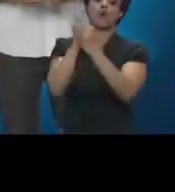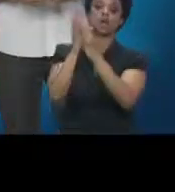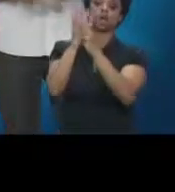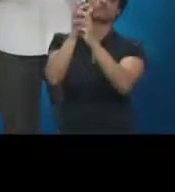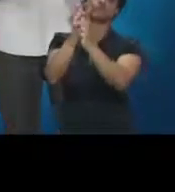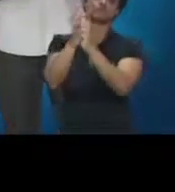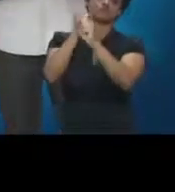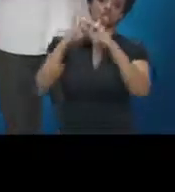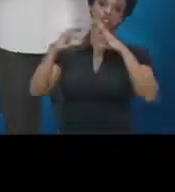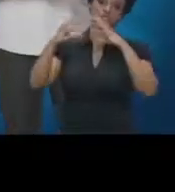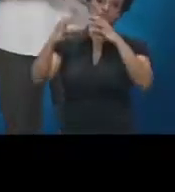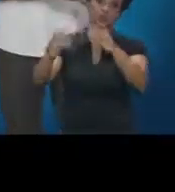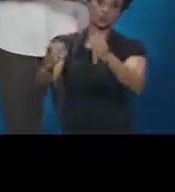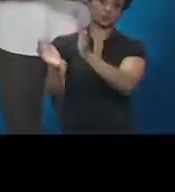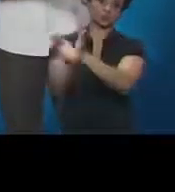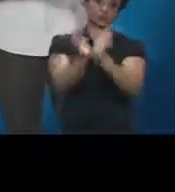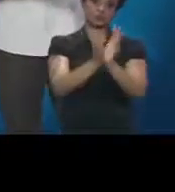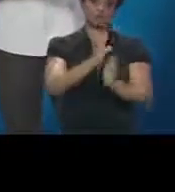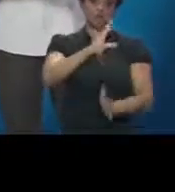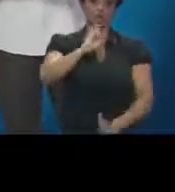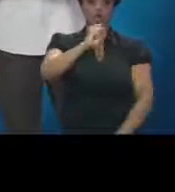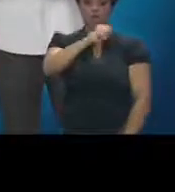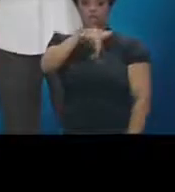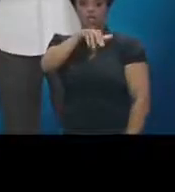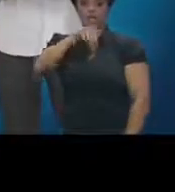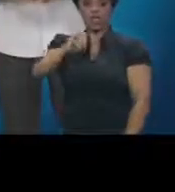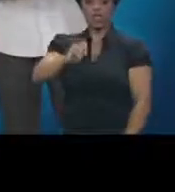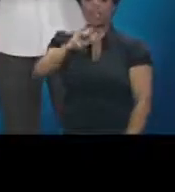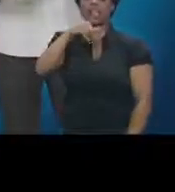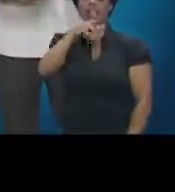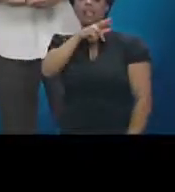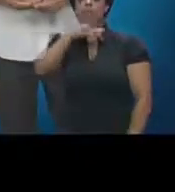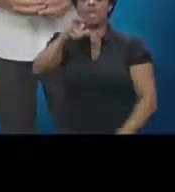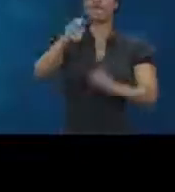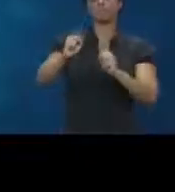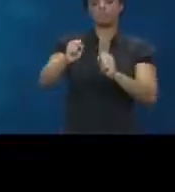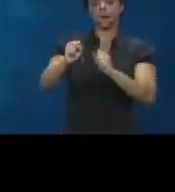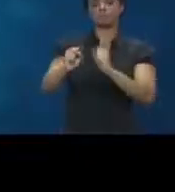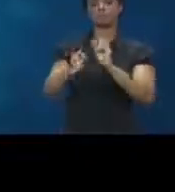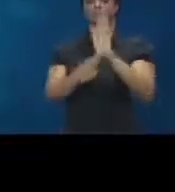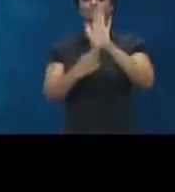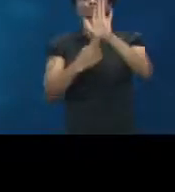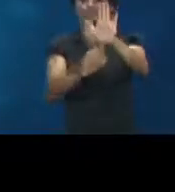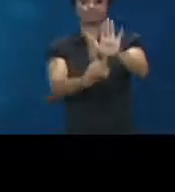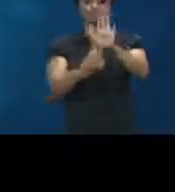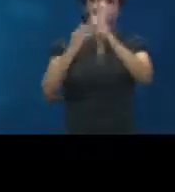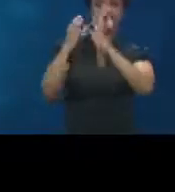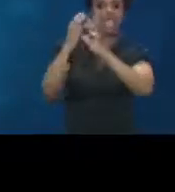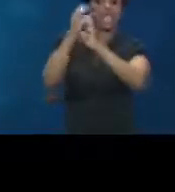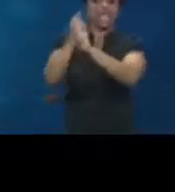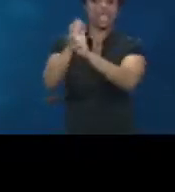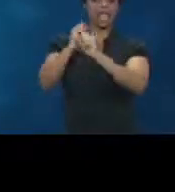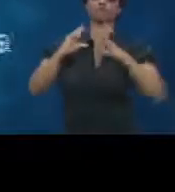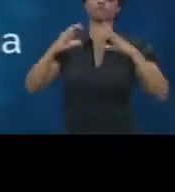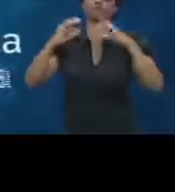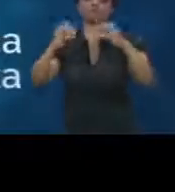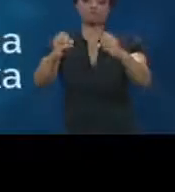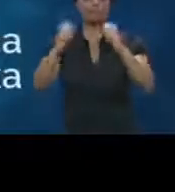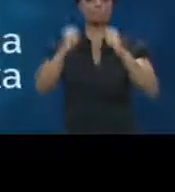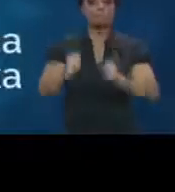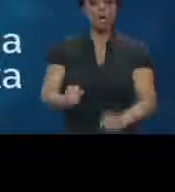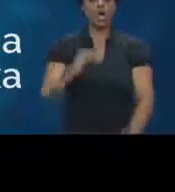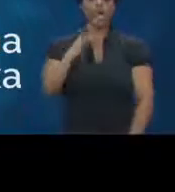cossenos. Já uma série ímpar pode ser representada pela soma dos senos. Também podemos representar uma função pela